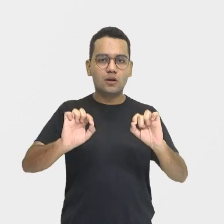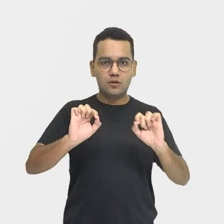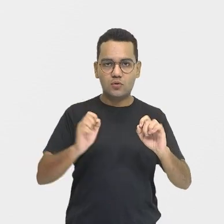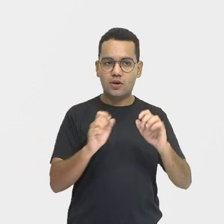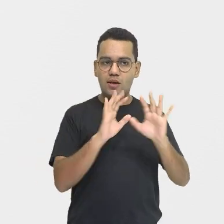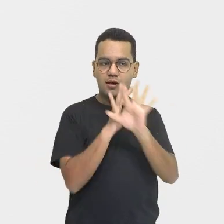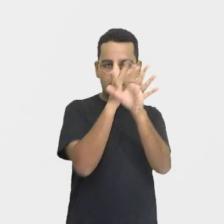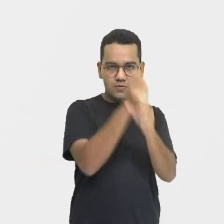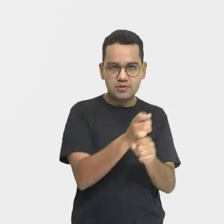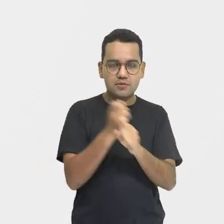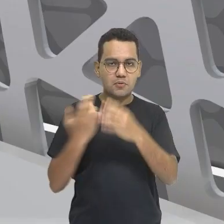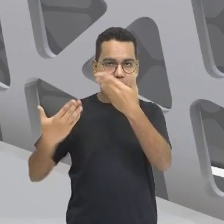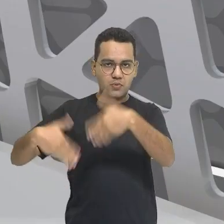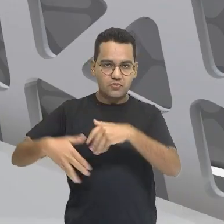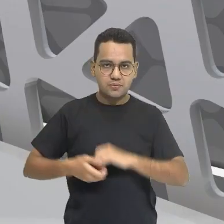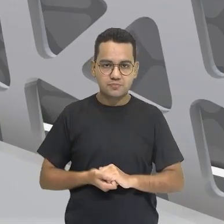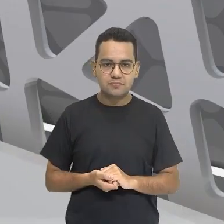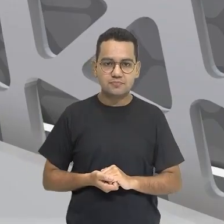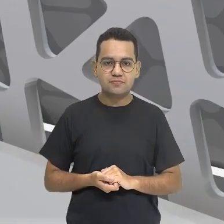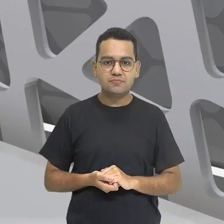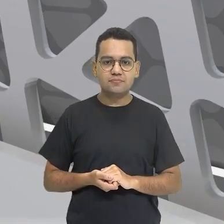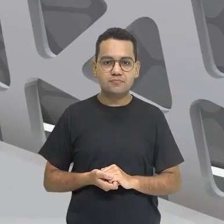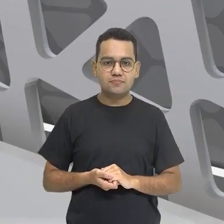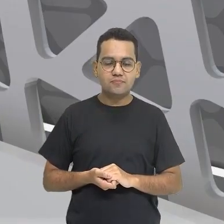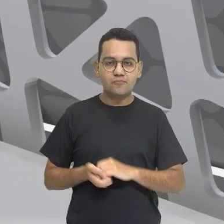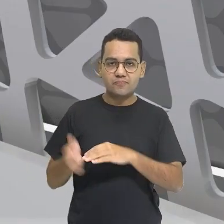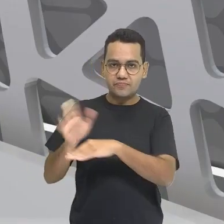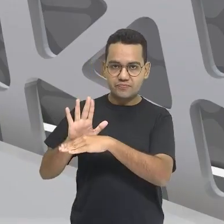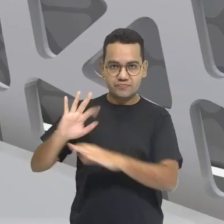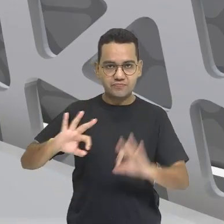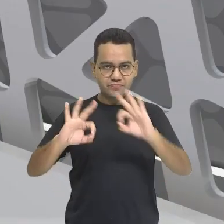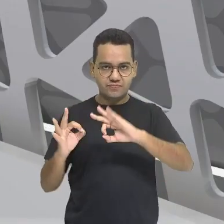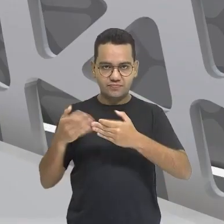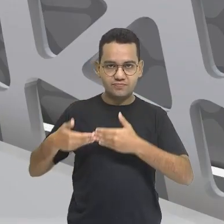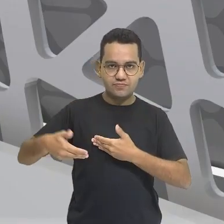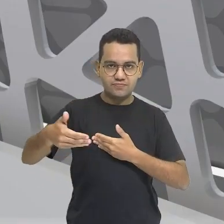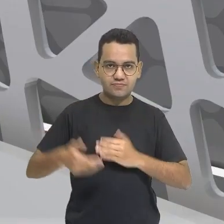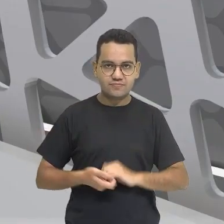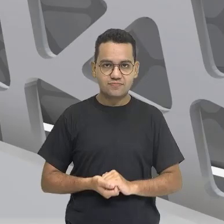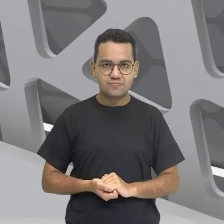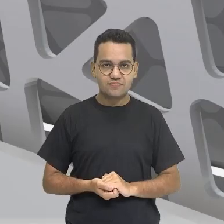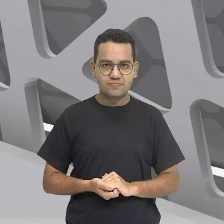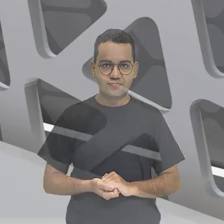nossa revisão e avaliação. Então, turma, vamos à primeira revisão do dia.